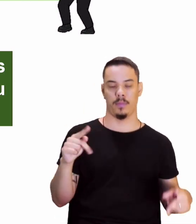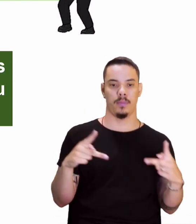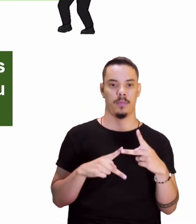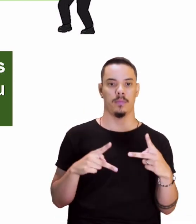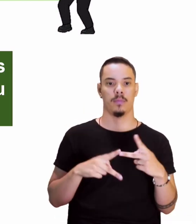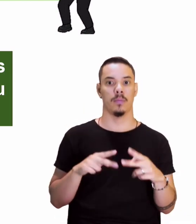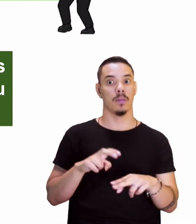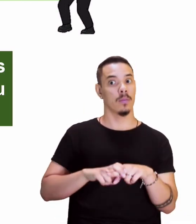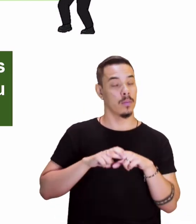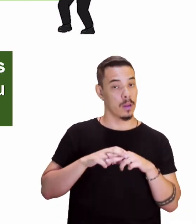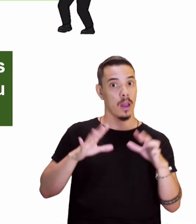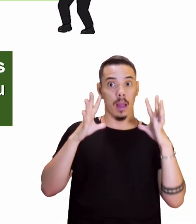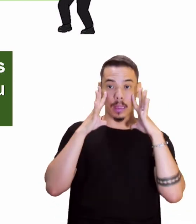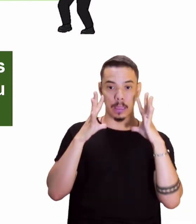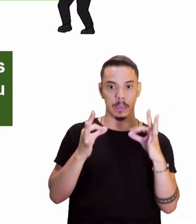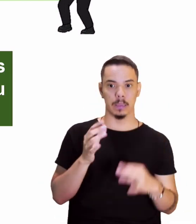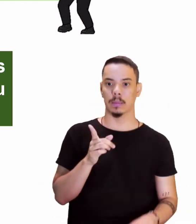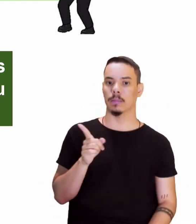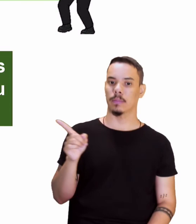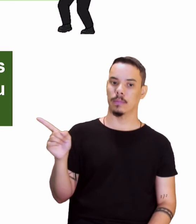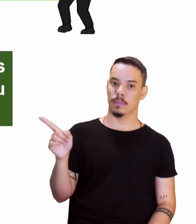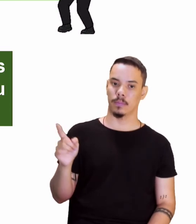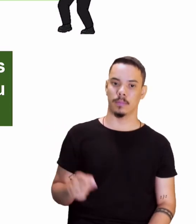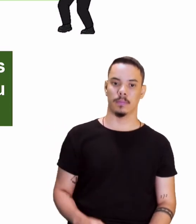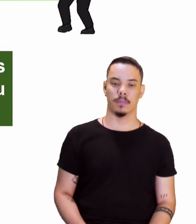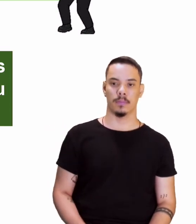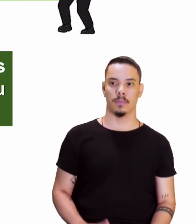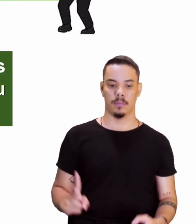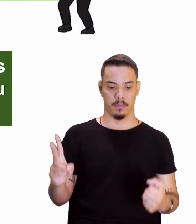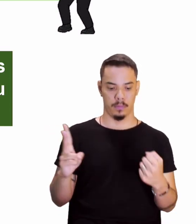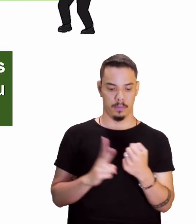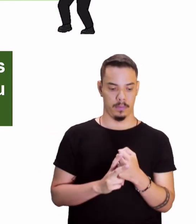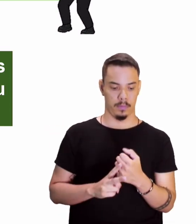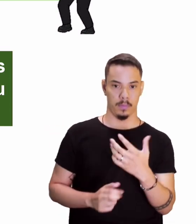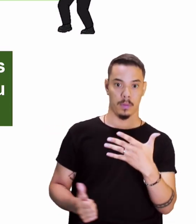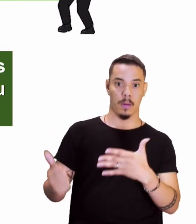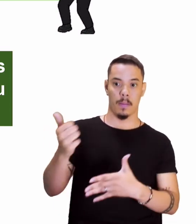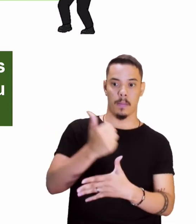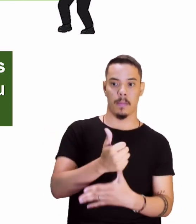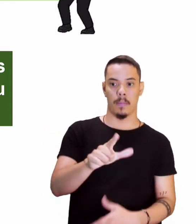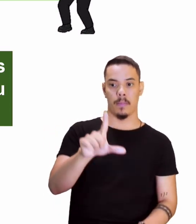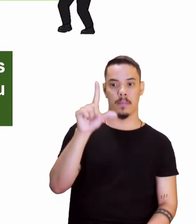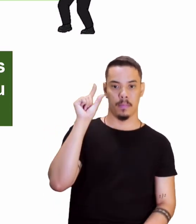Então, tome nota aí, ó. O verbo preferir rejeita